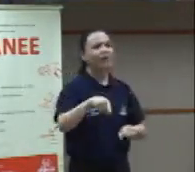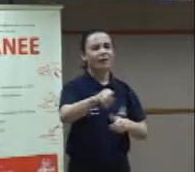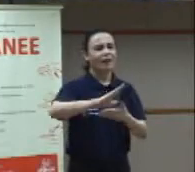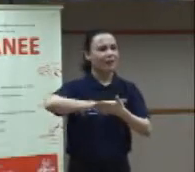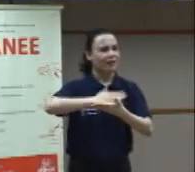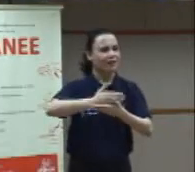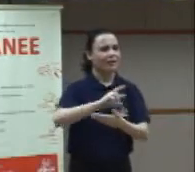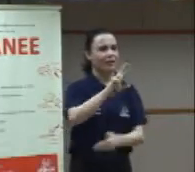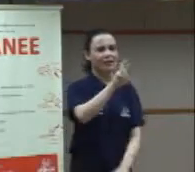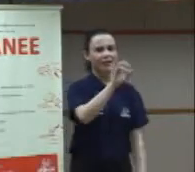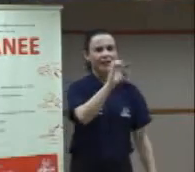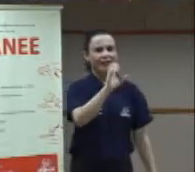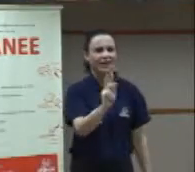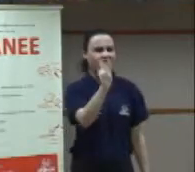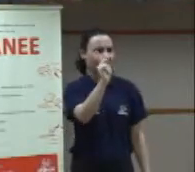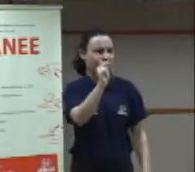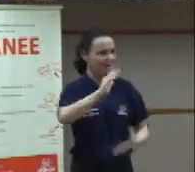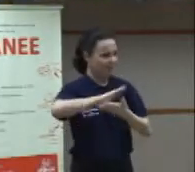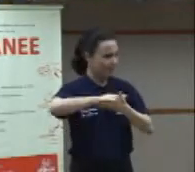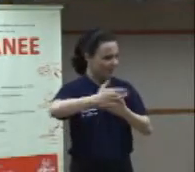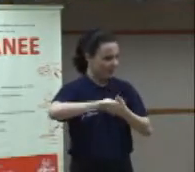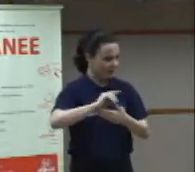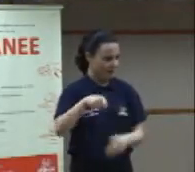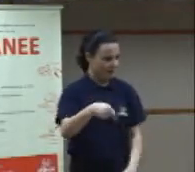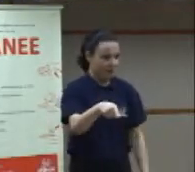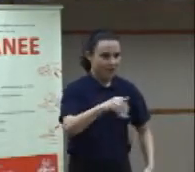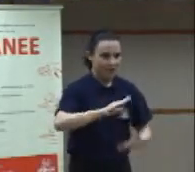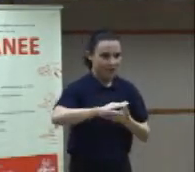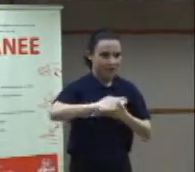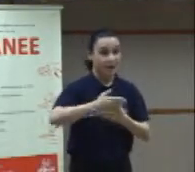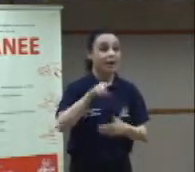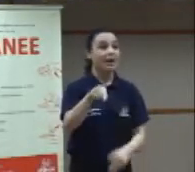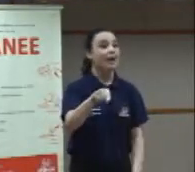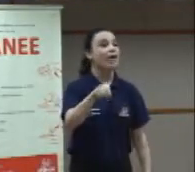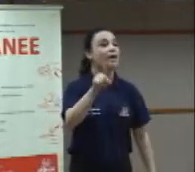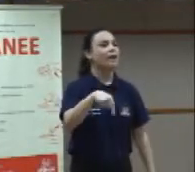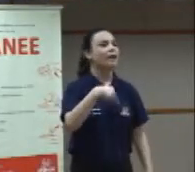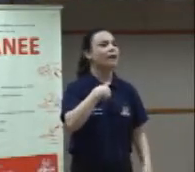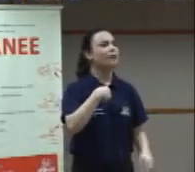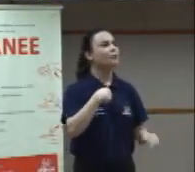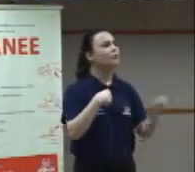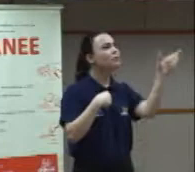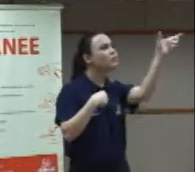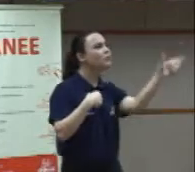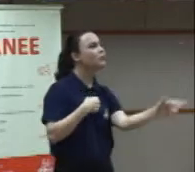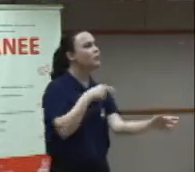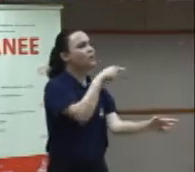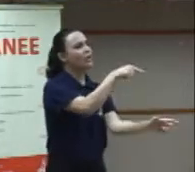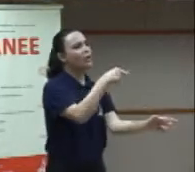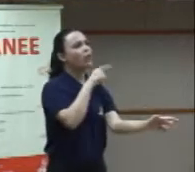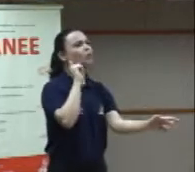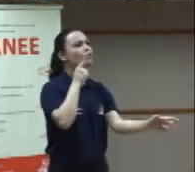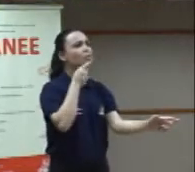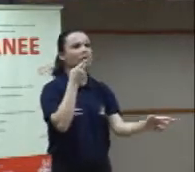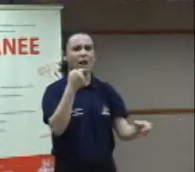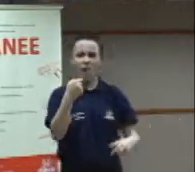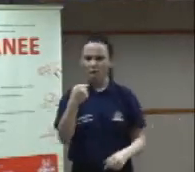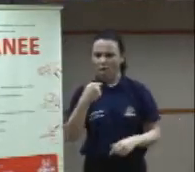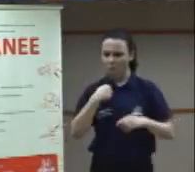dizer, quando ele mencionou aquela pessoa que dizia que não era deficiente, mas era surda.